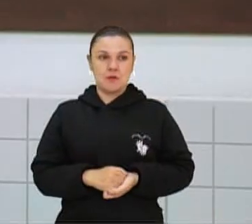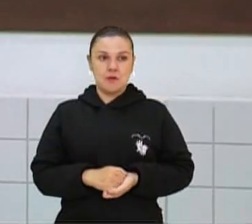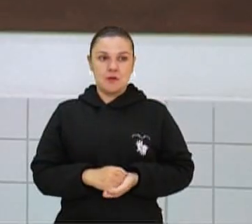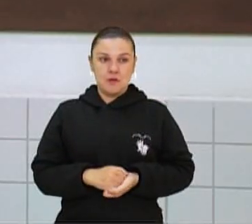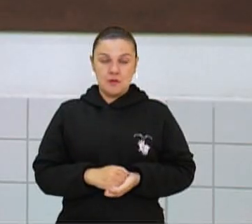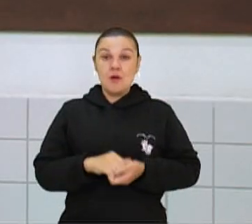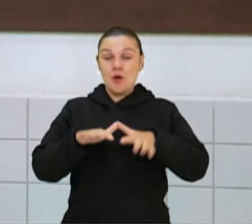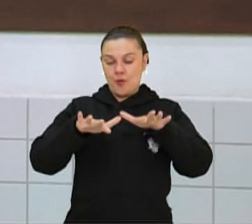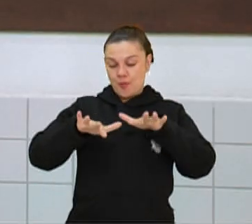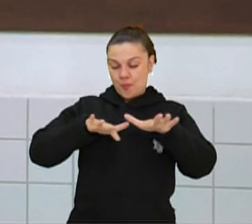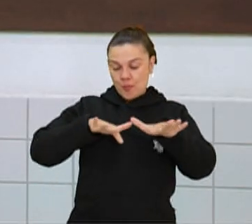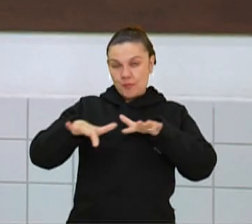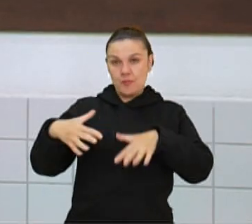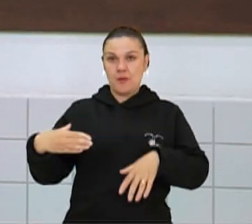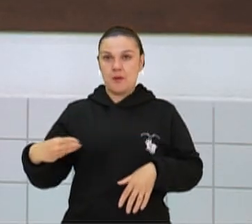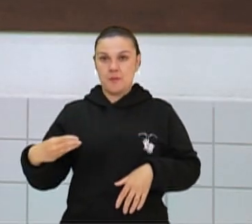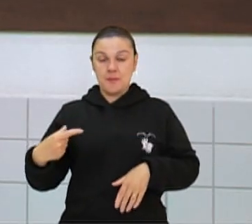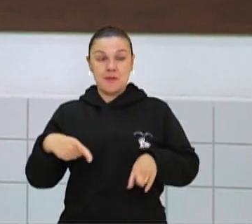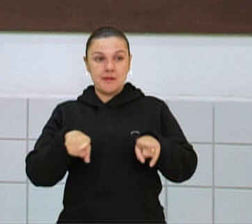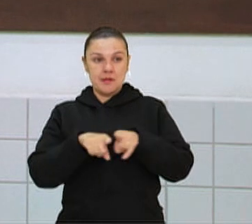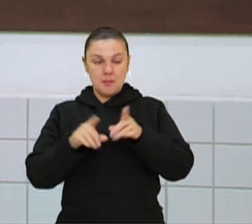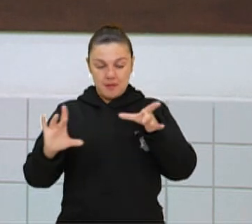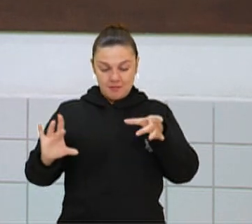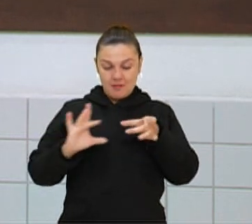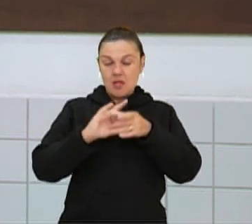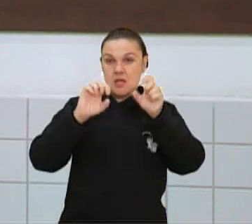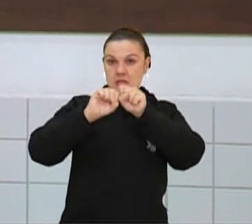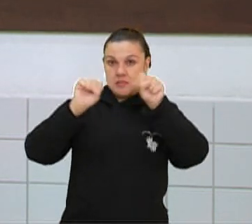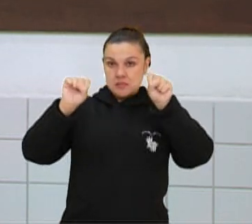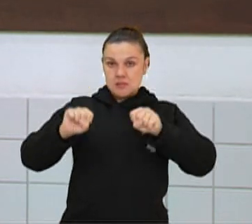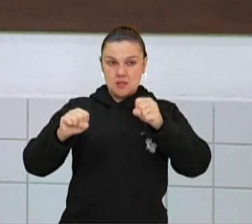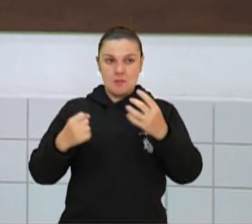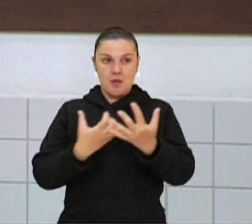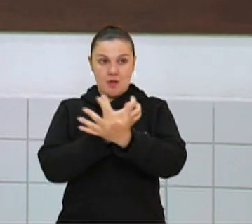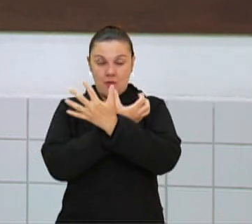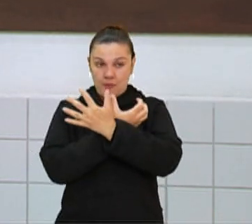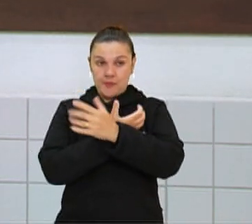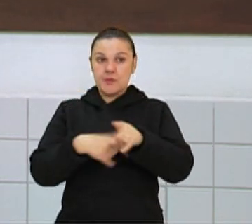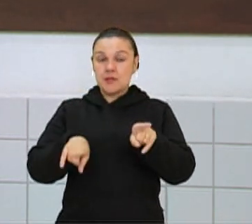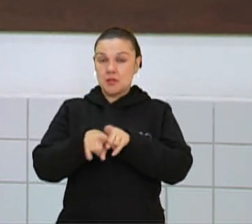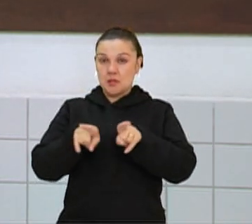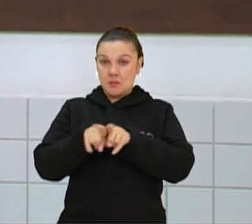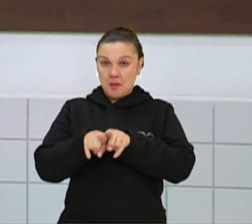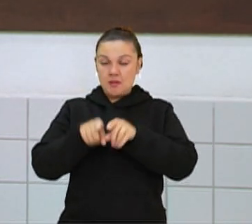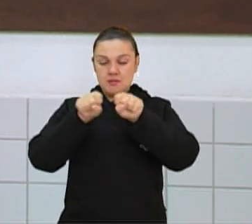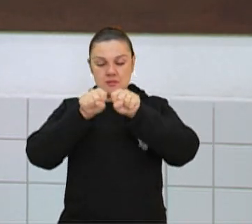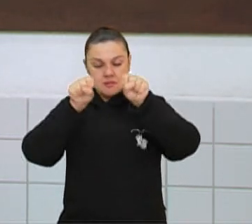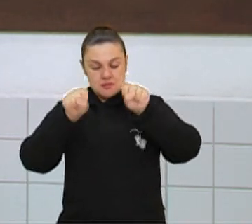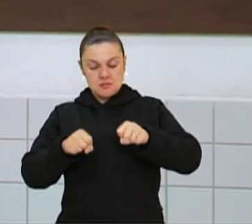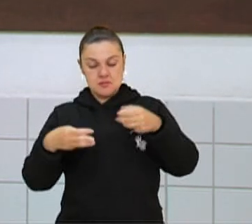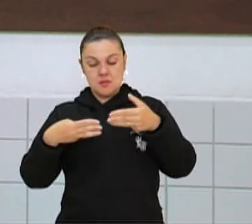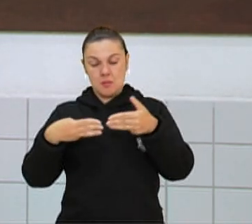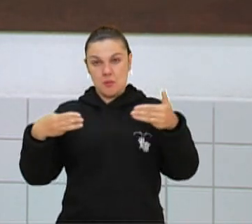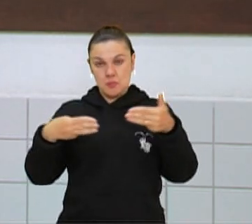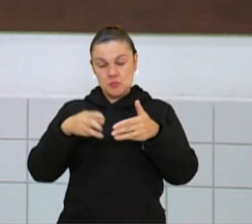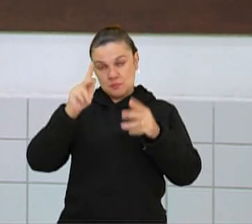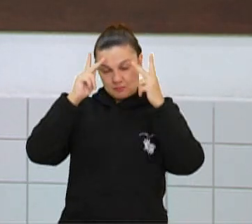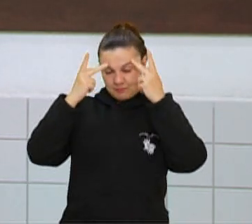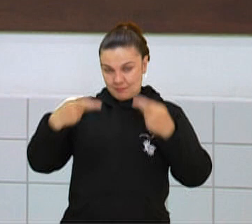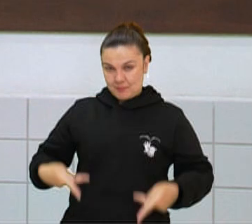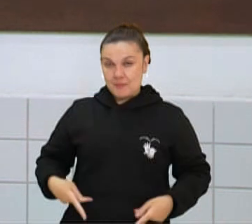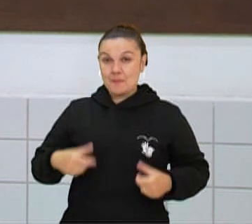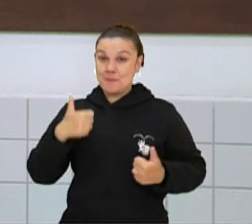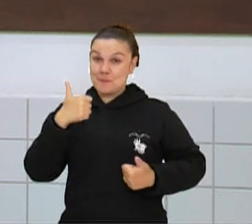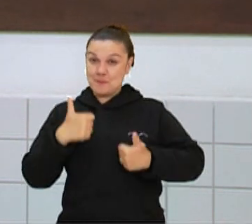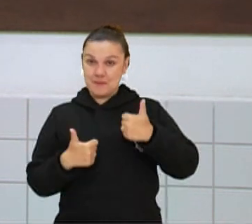sobre locomoção nos mamíferos e associamos sistema esquelético e sistema muscular na espécie humana,